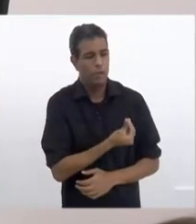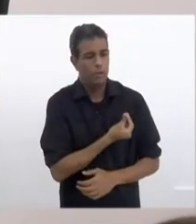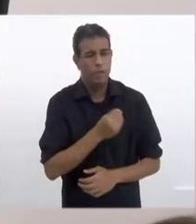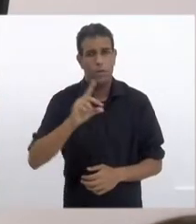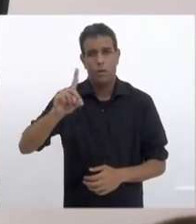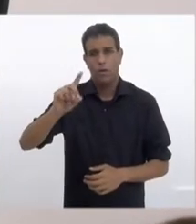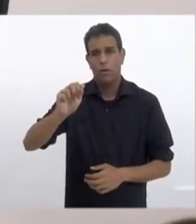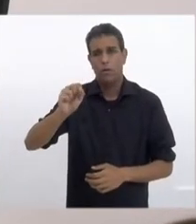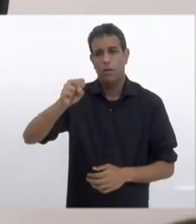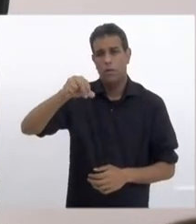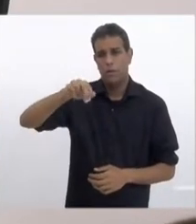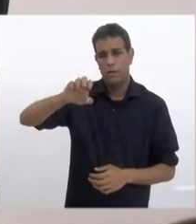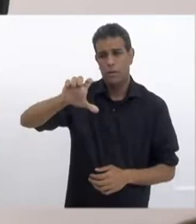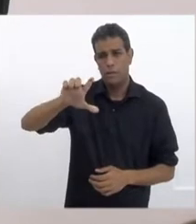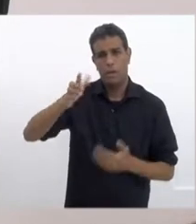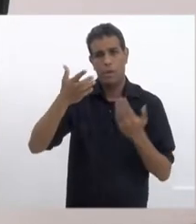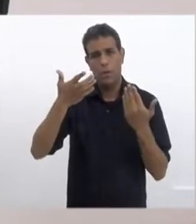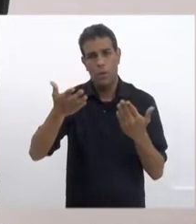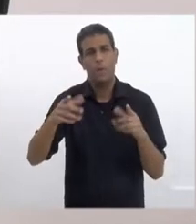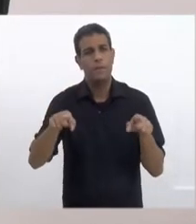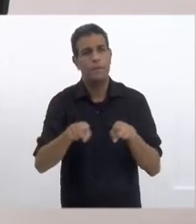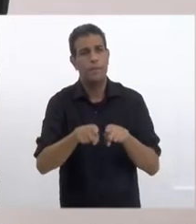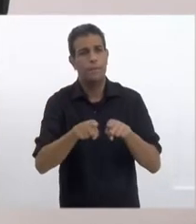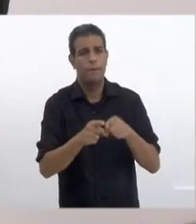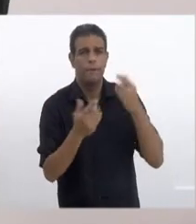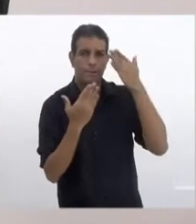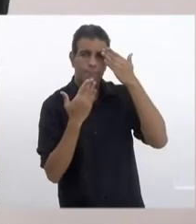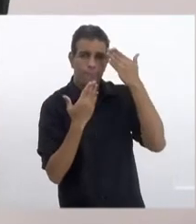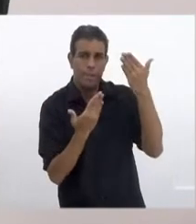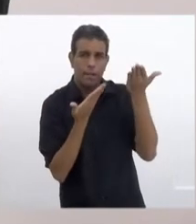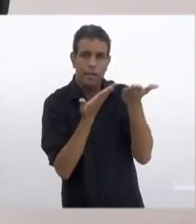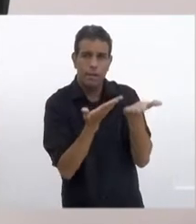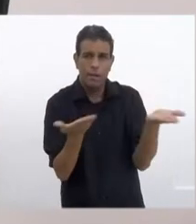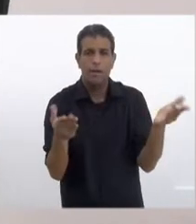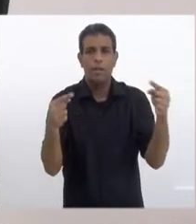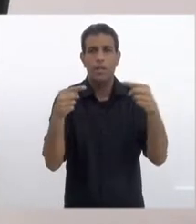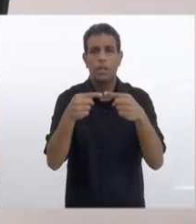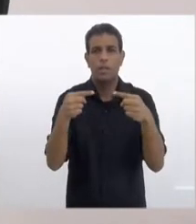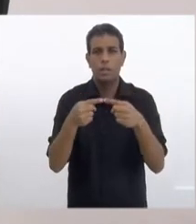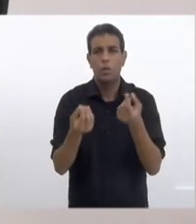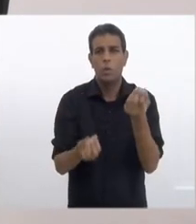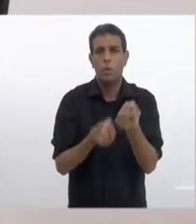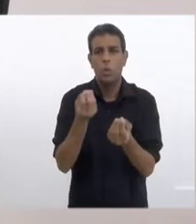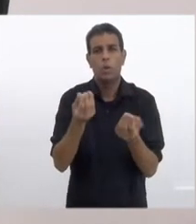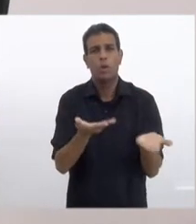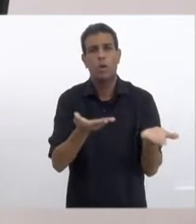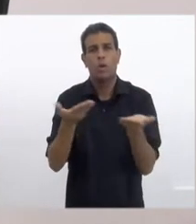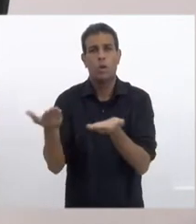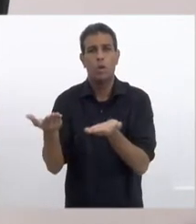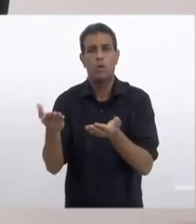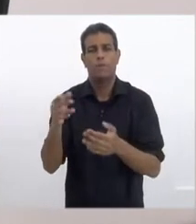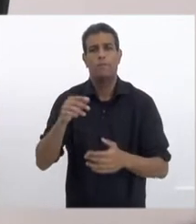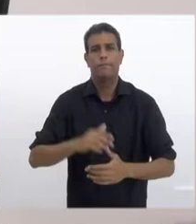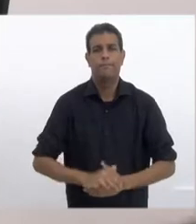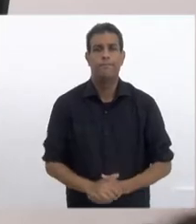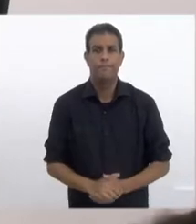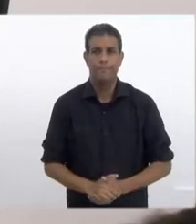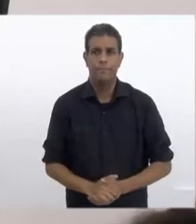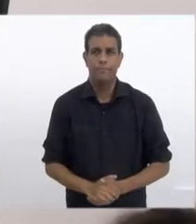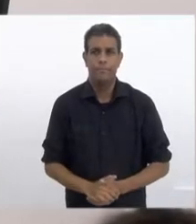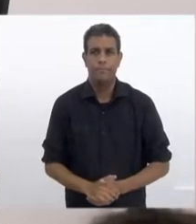Daniel Elia, que está aqui hoje. E obrigado pela aceitação do nosso convite e passo a palavra para sua pessoa.